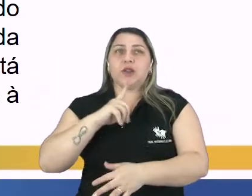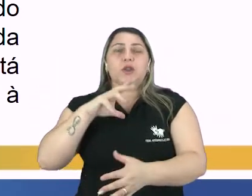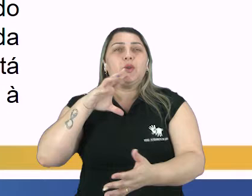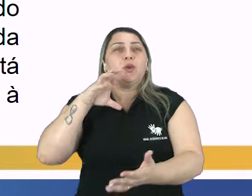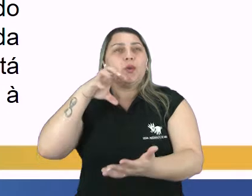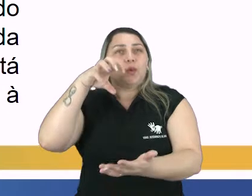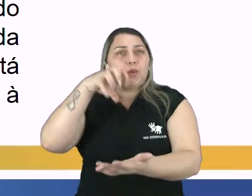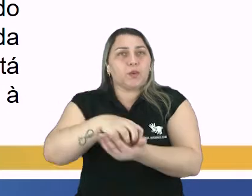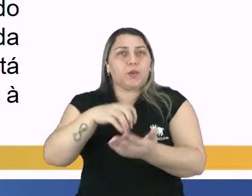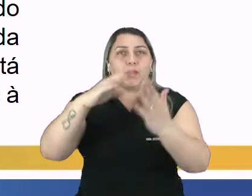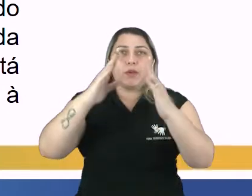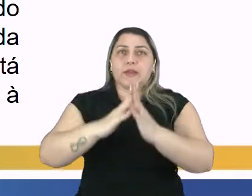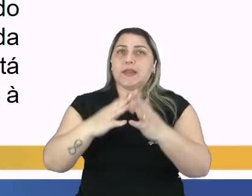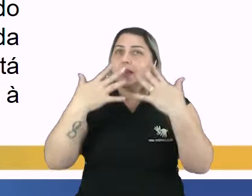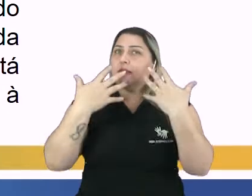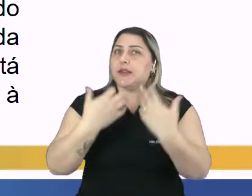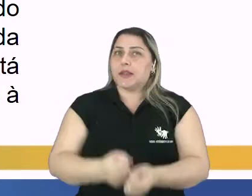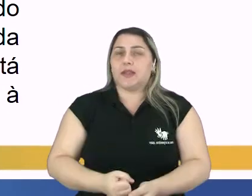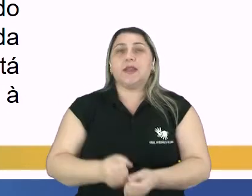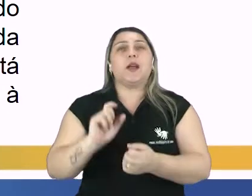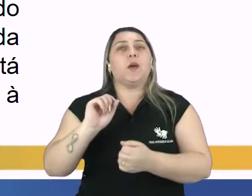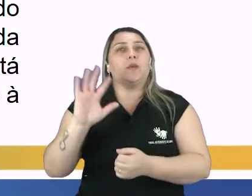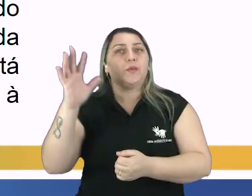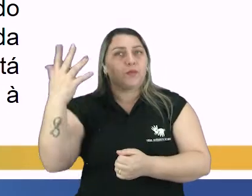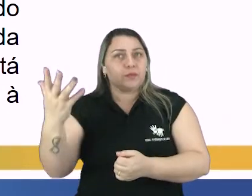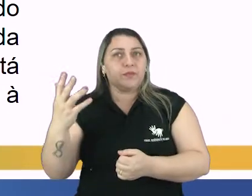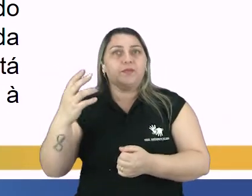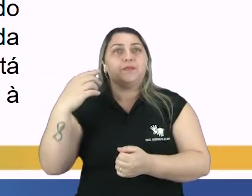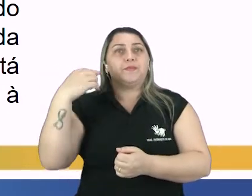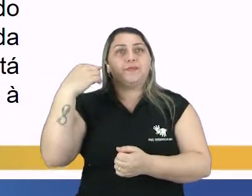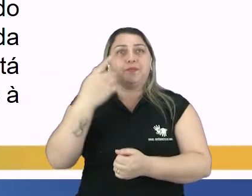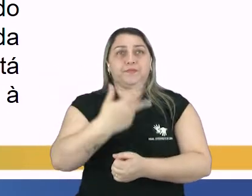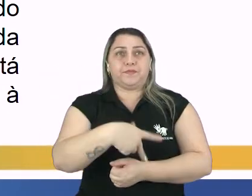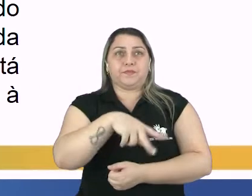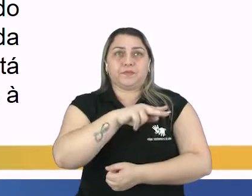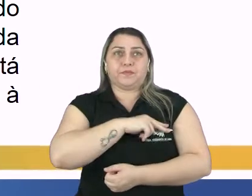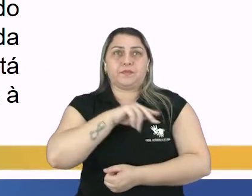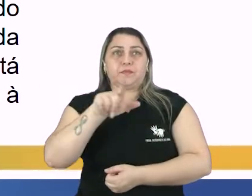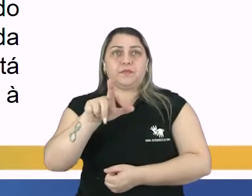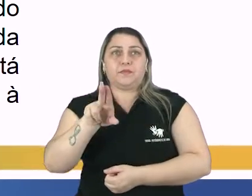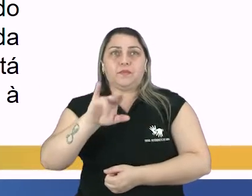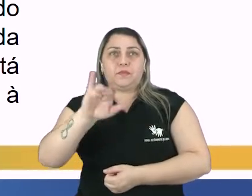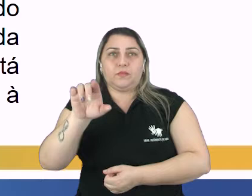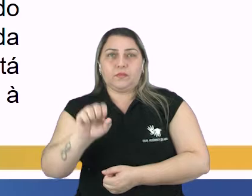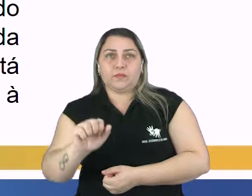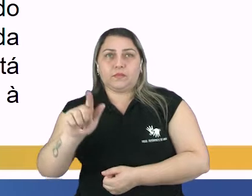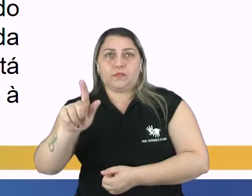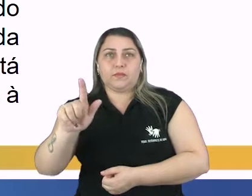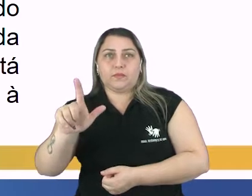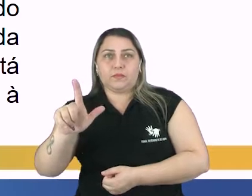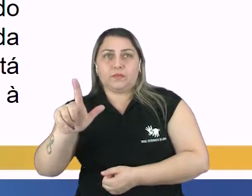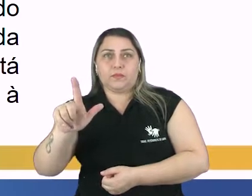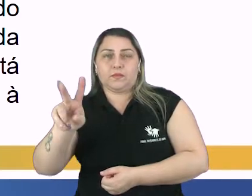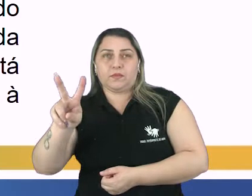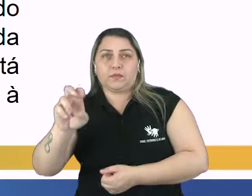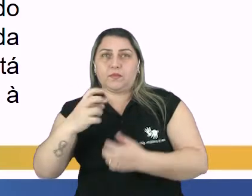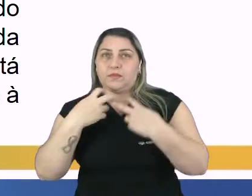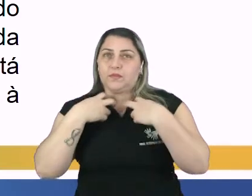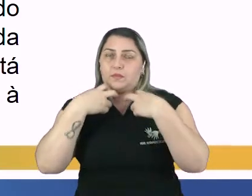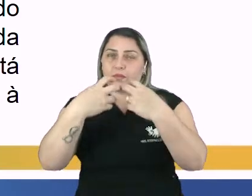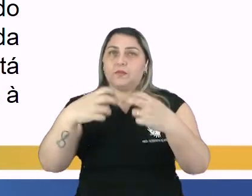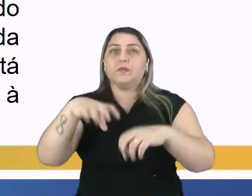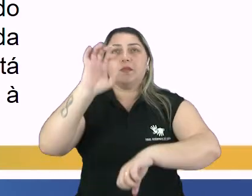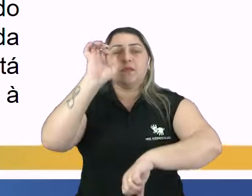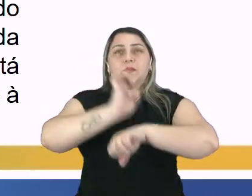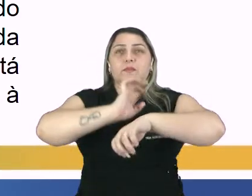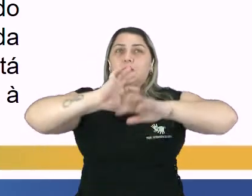fixado residência, não aceitavam a situação. E foi aí que o espanhol Luiz Galvez Rodrigues de Arias proclamou então o